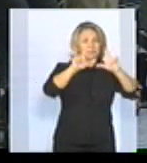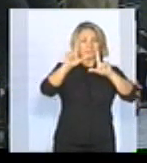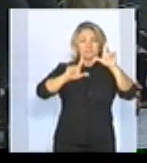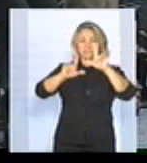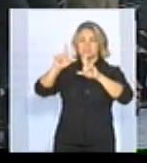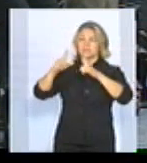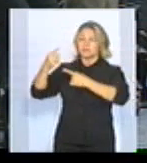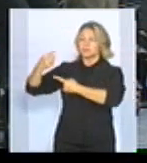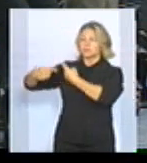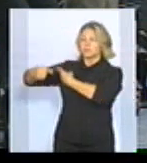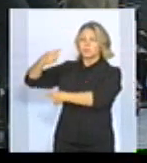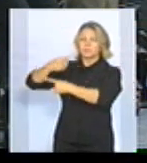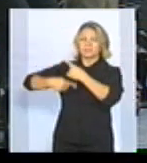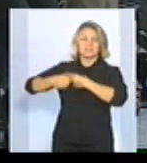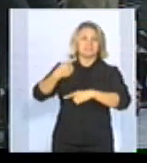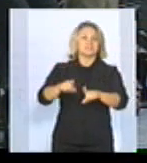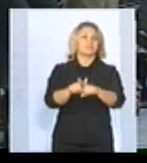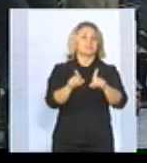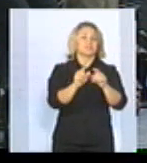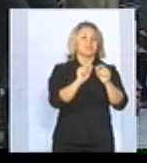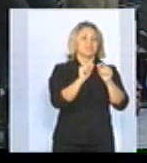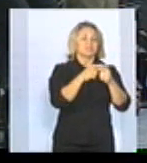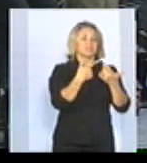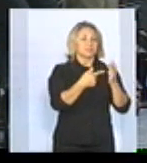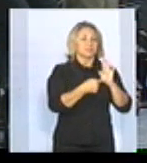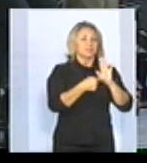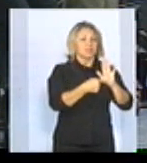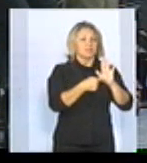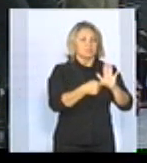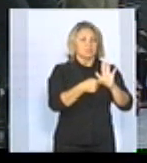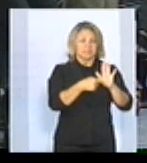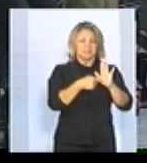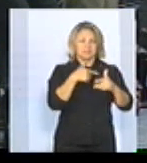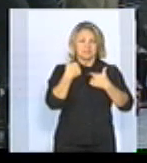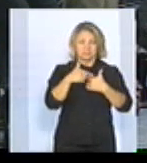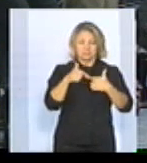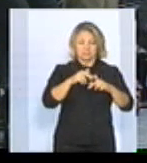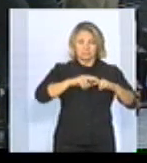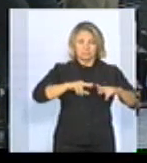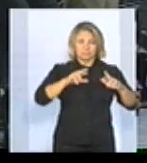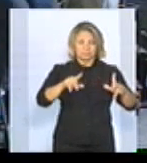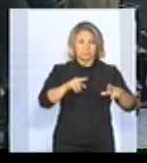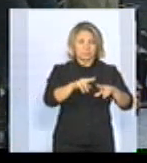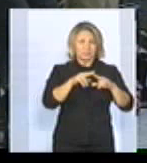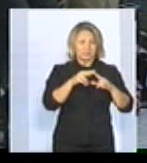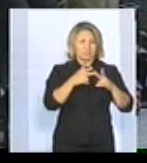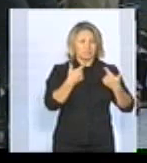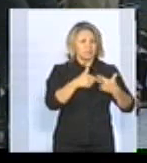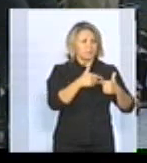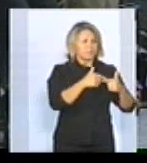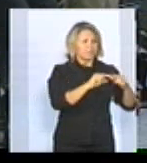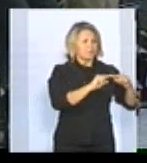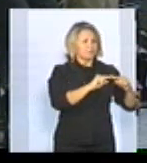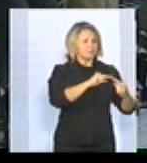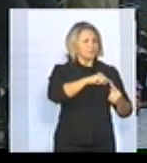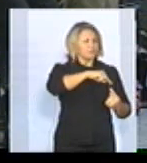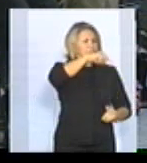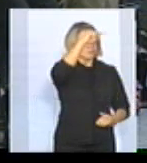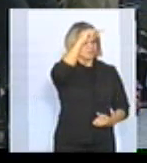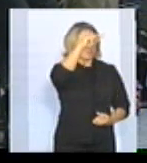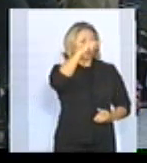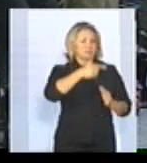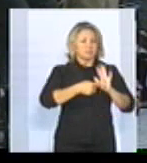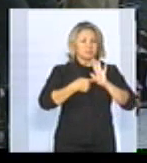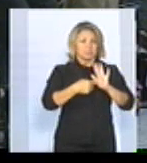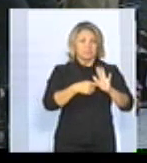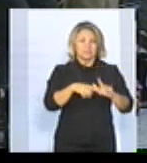cruzada, ou concentre etapas da prestação de serviço de acesso condicionado, portanto, propriedade vertical. Eles promovem a diversidade